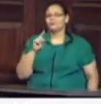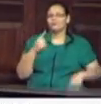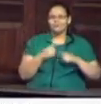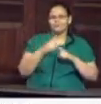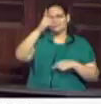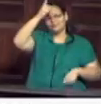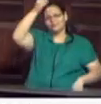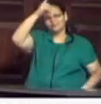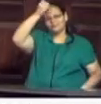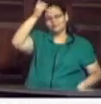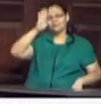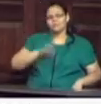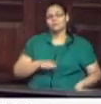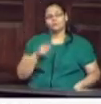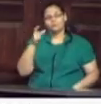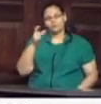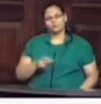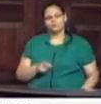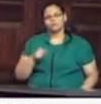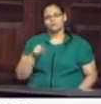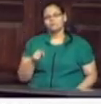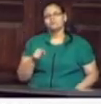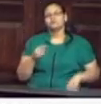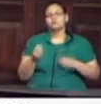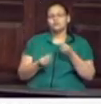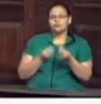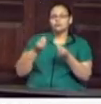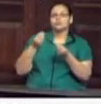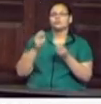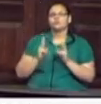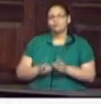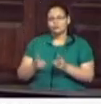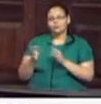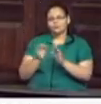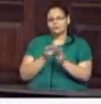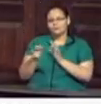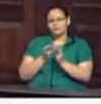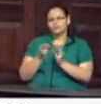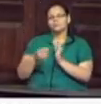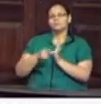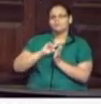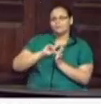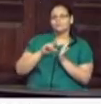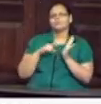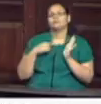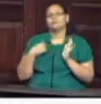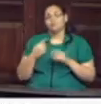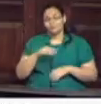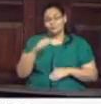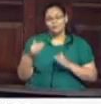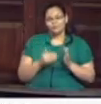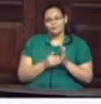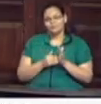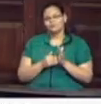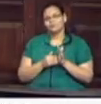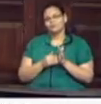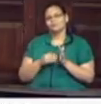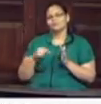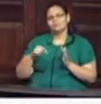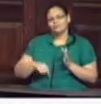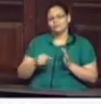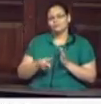ideológica, mas pela sua forma em que o senhor se coloca, sempre muito preparado, e muitos daqui, antes